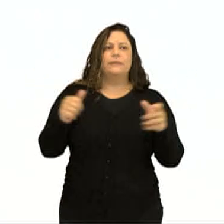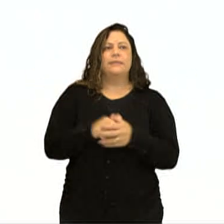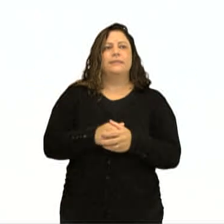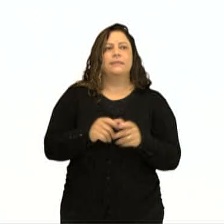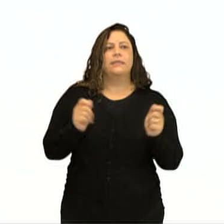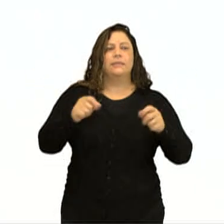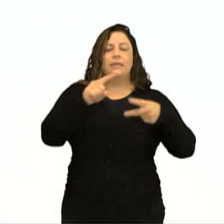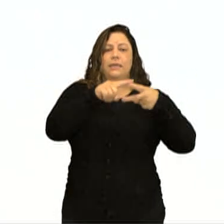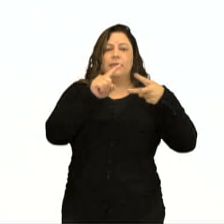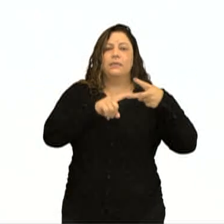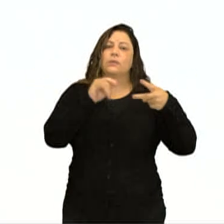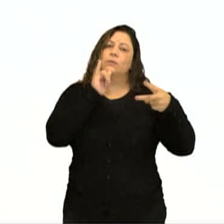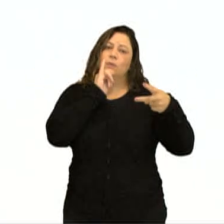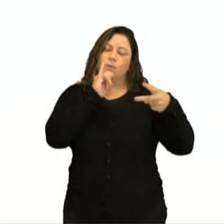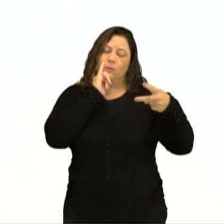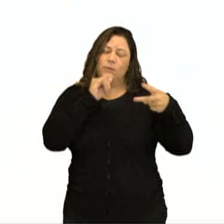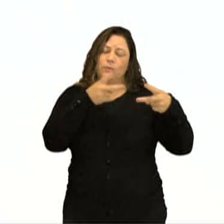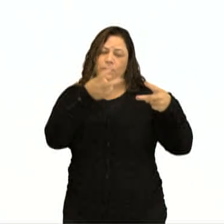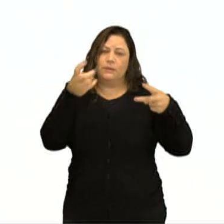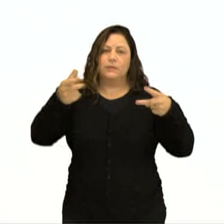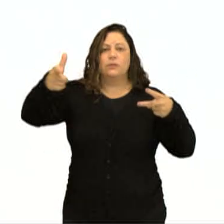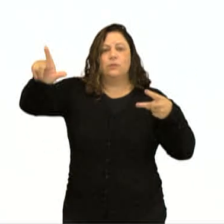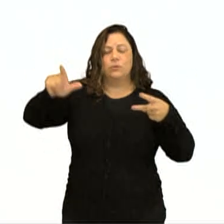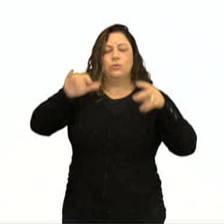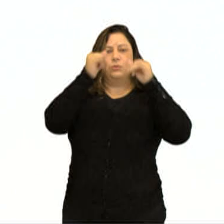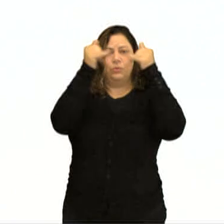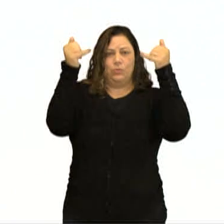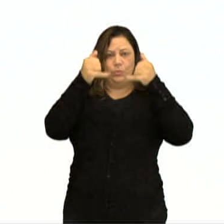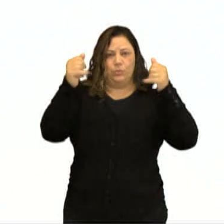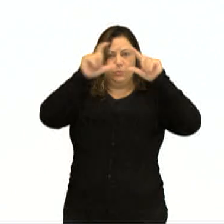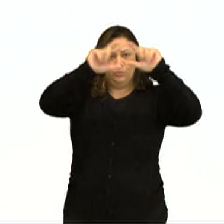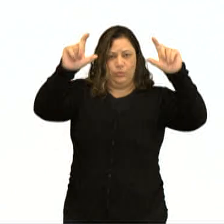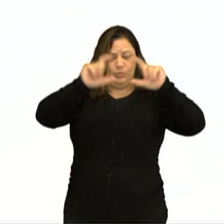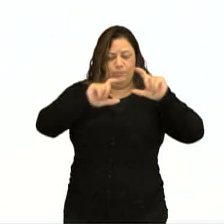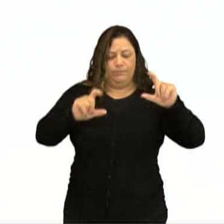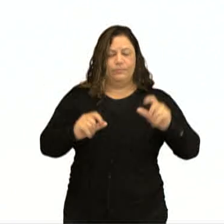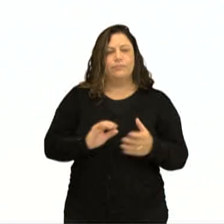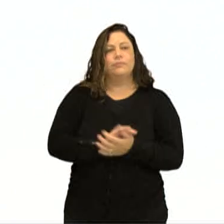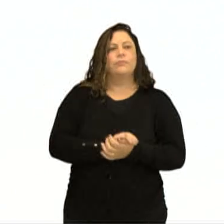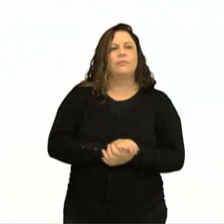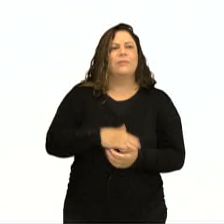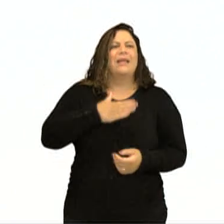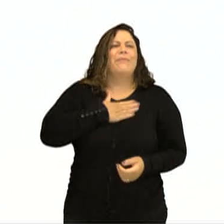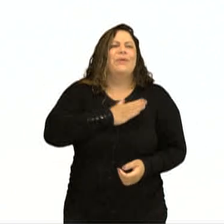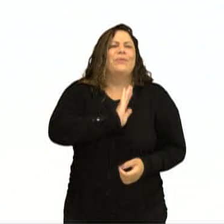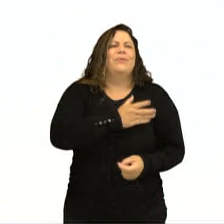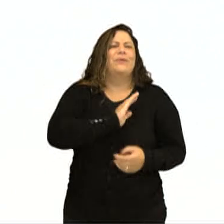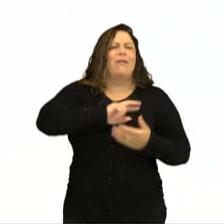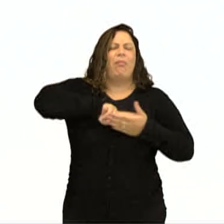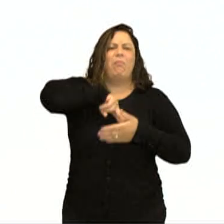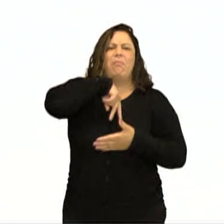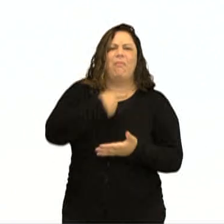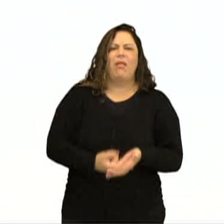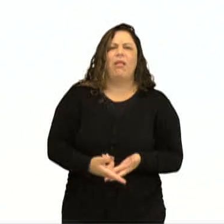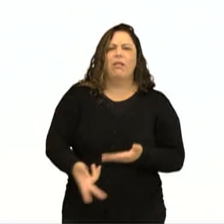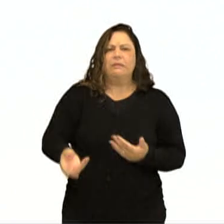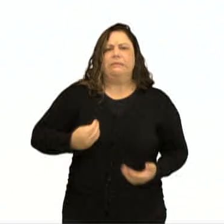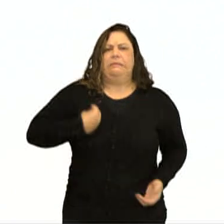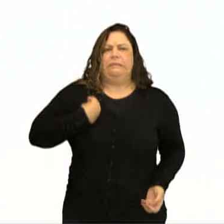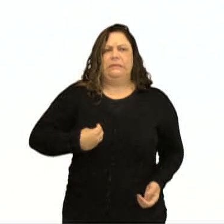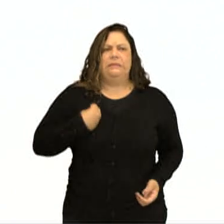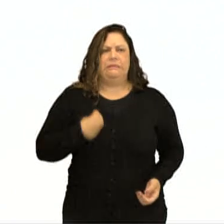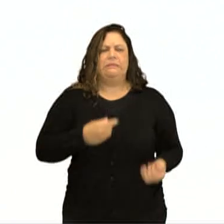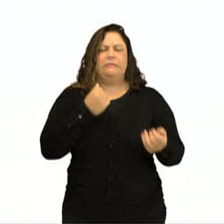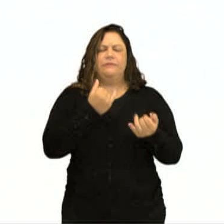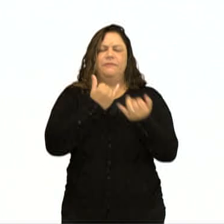Temos dois exemplos aqui que são de outros versos. Meu coração tombou na vida, tal qual uma estrela ferida